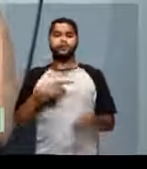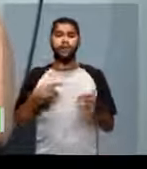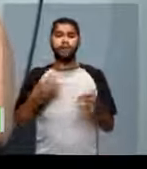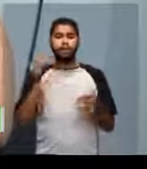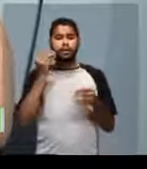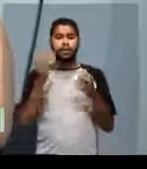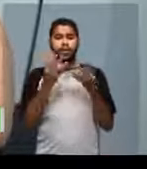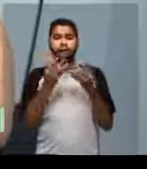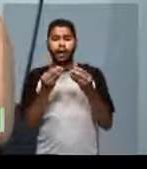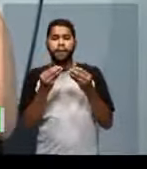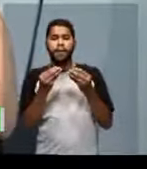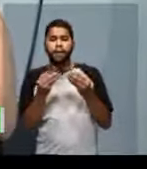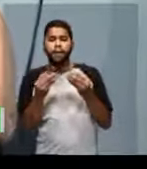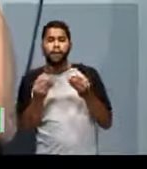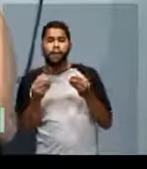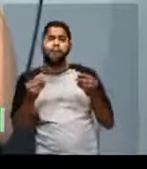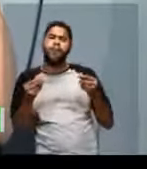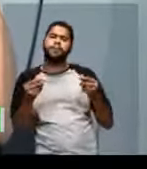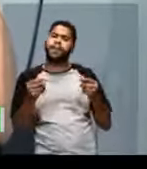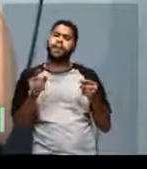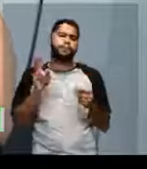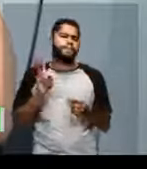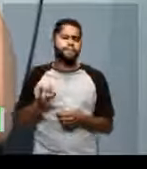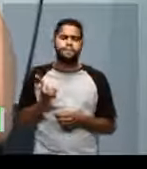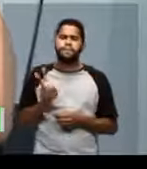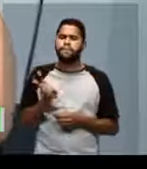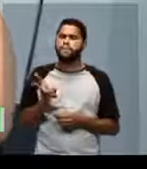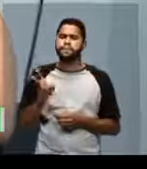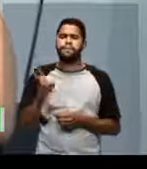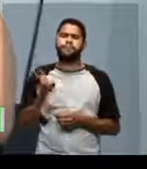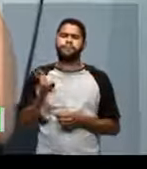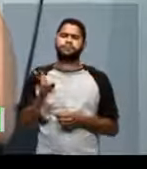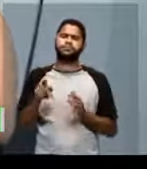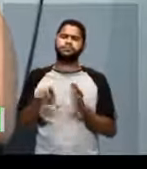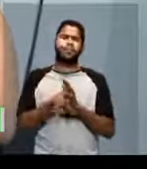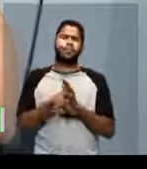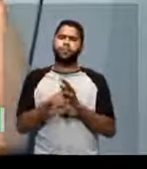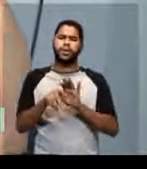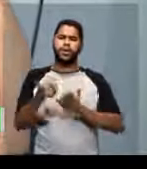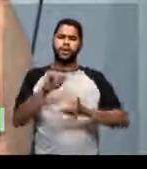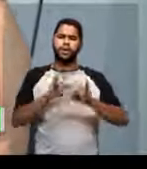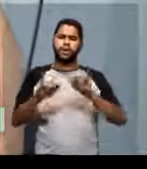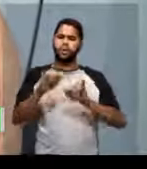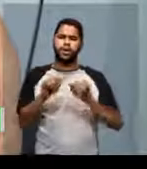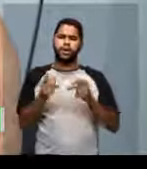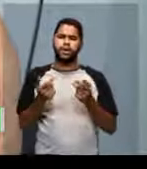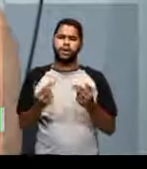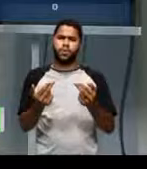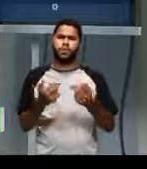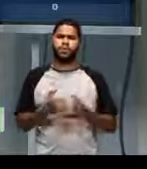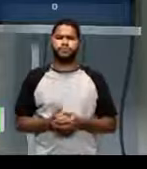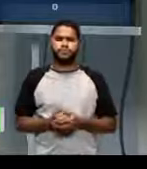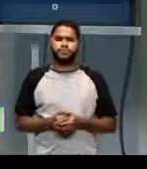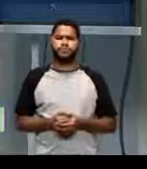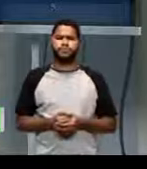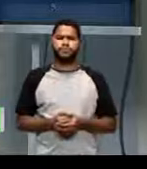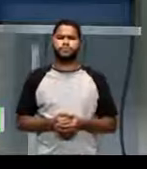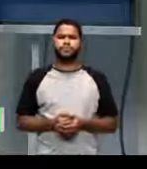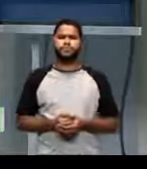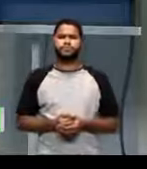de novo esses compostos aí. Mas são as mesmas, a composição química é a mesma, ok? Ok.